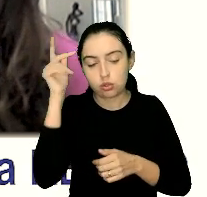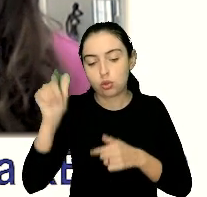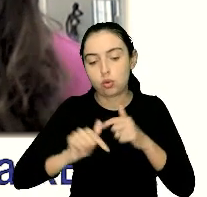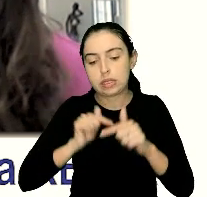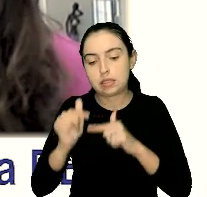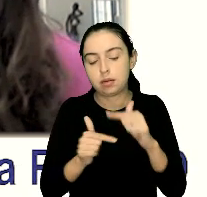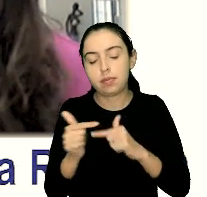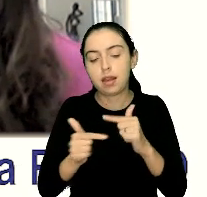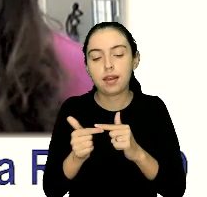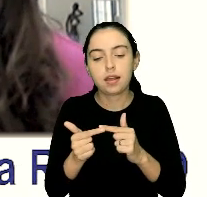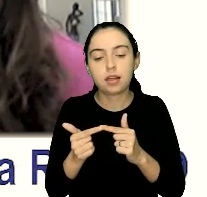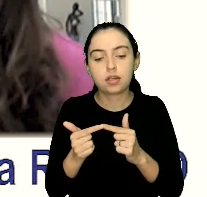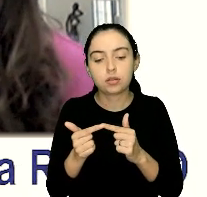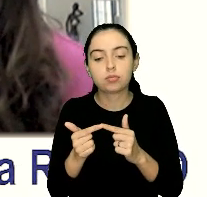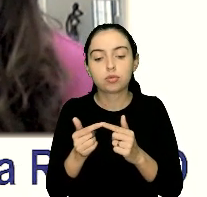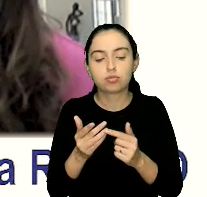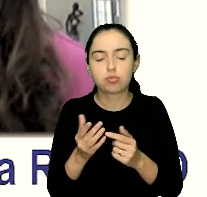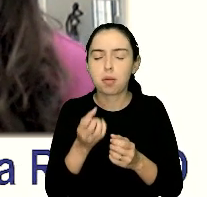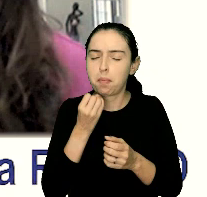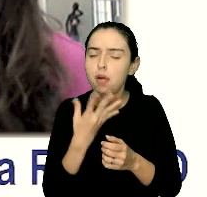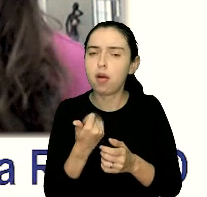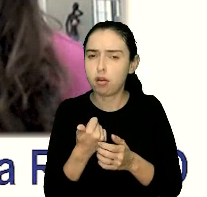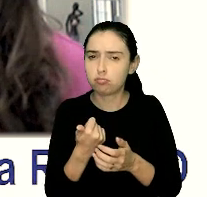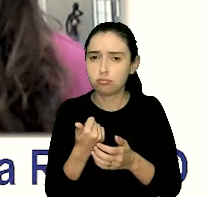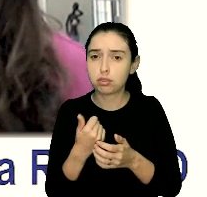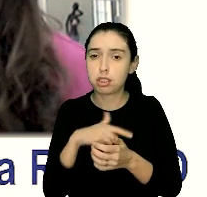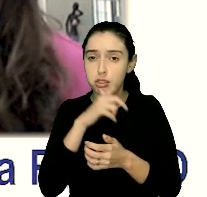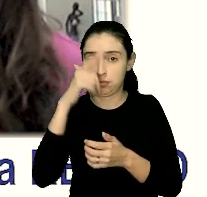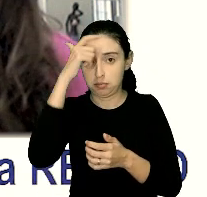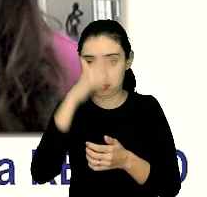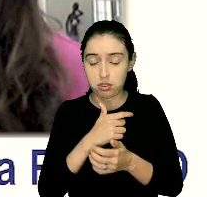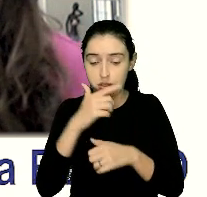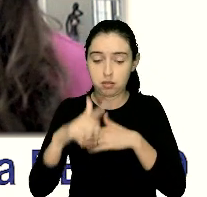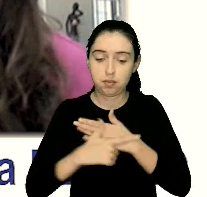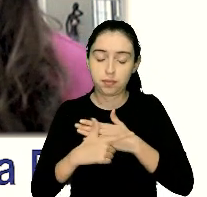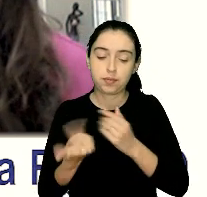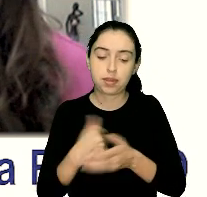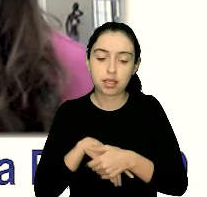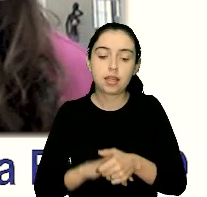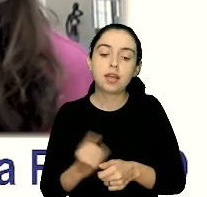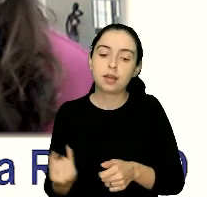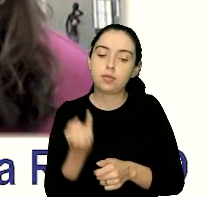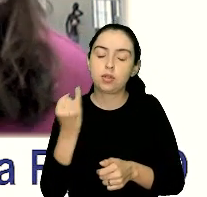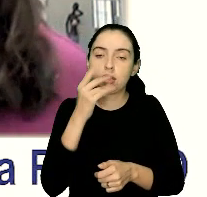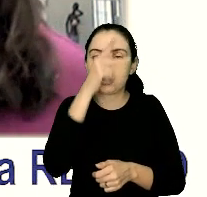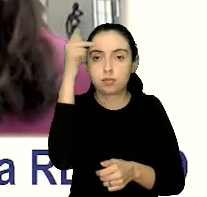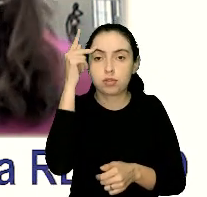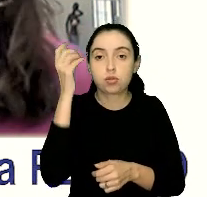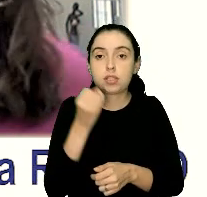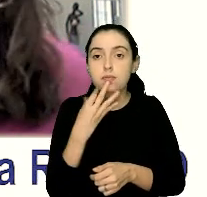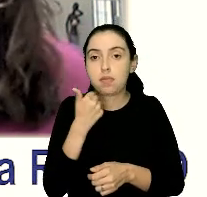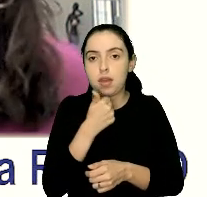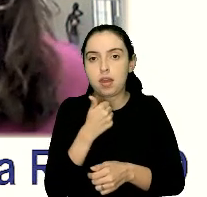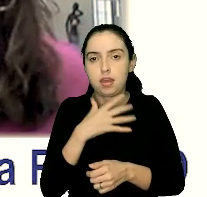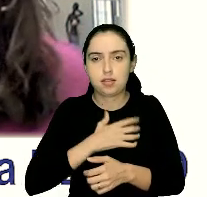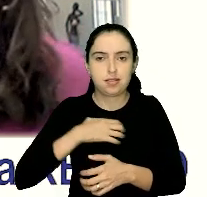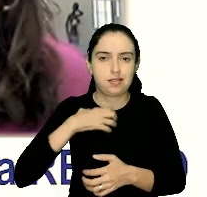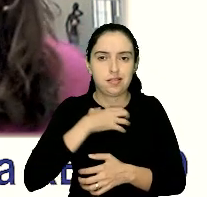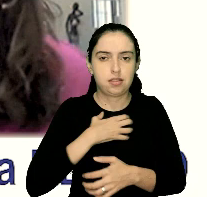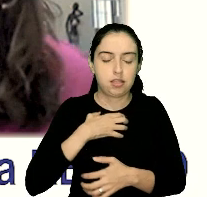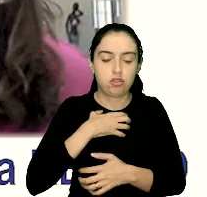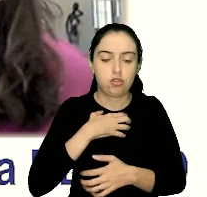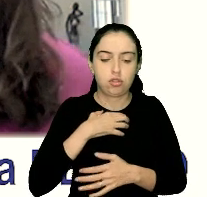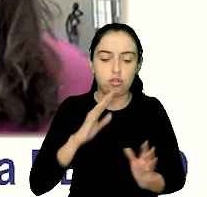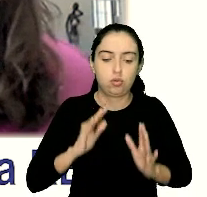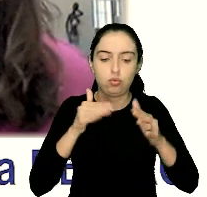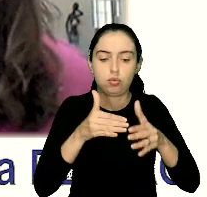satisfatória para si mesmas, né? É importante que as pessoas estejam bem enquadradas no seu trabalho, felizes, satisfeitas